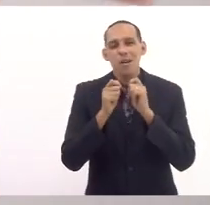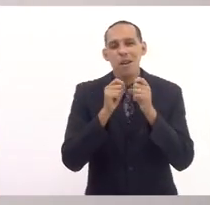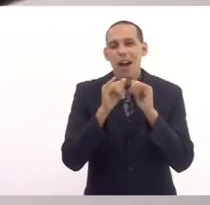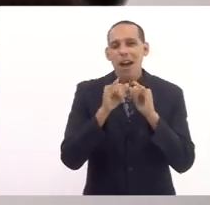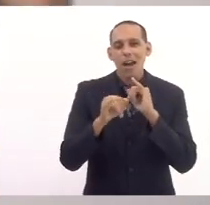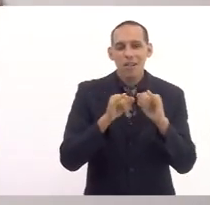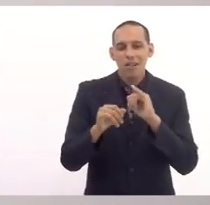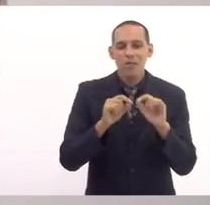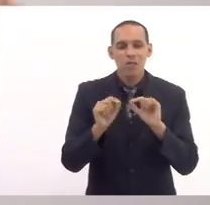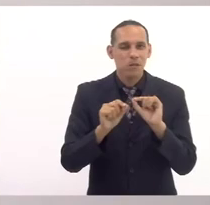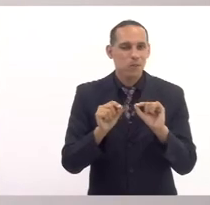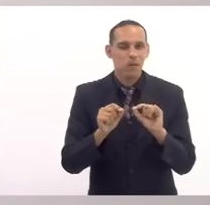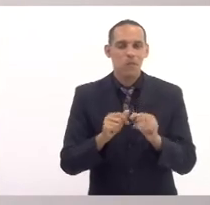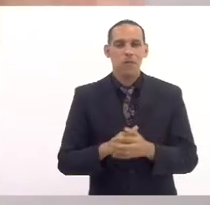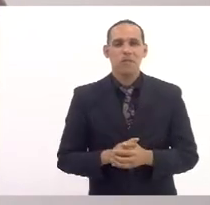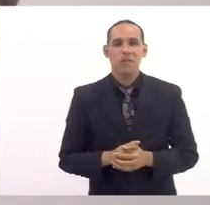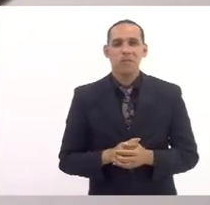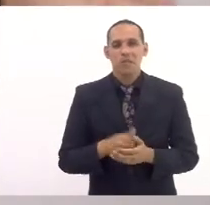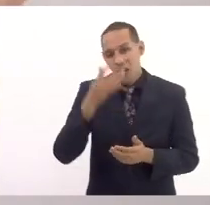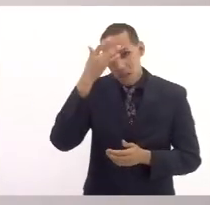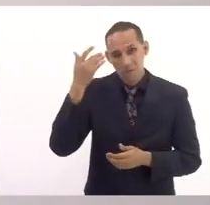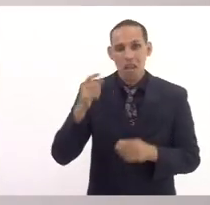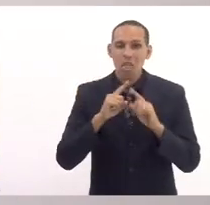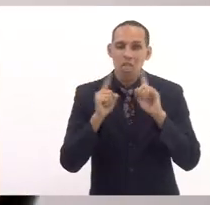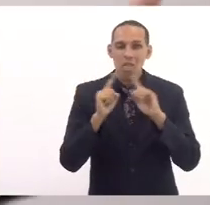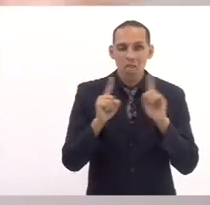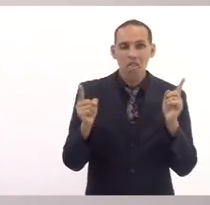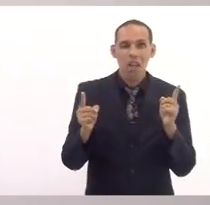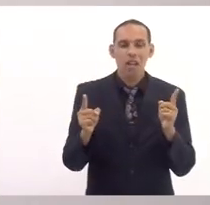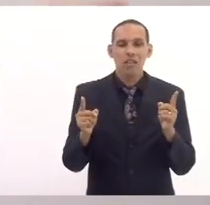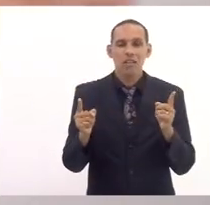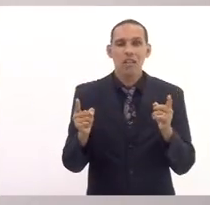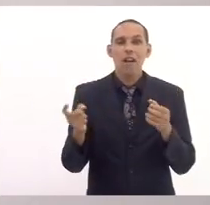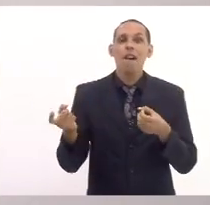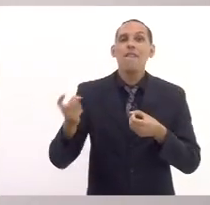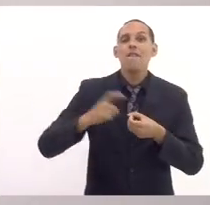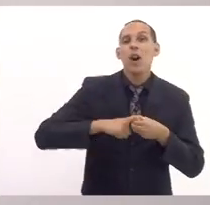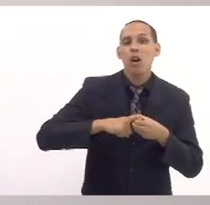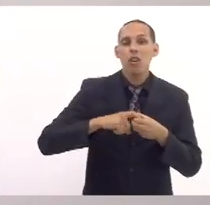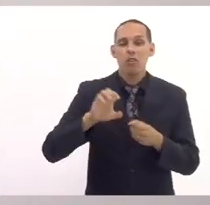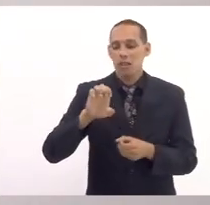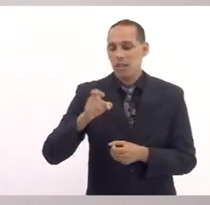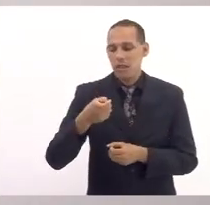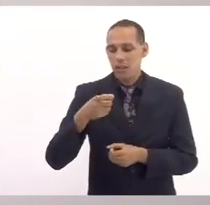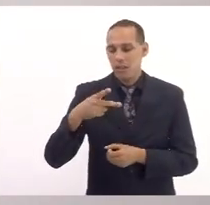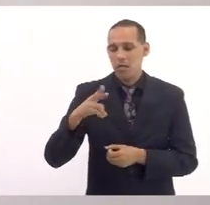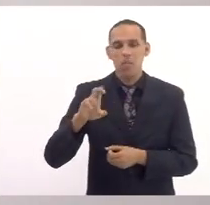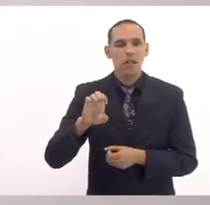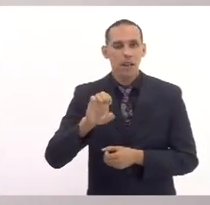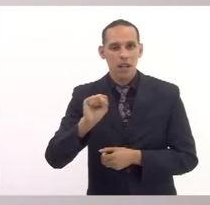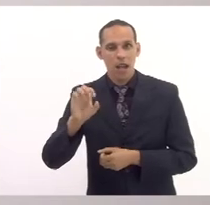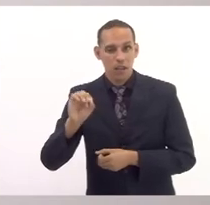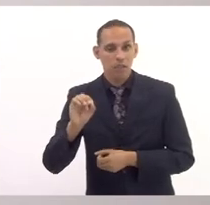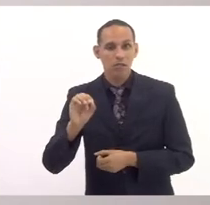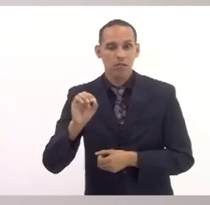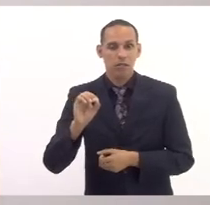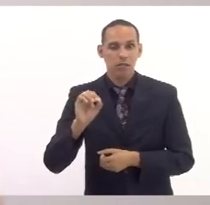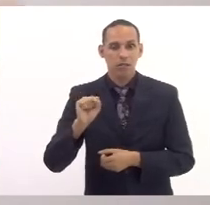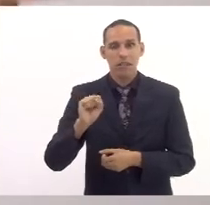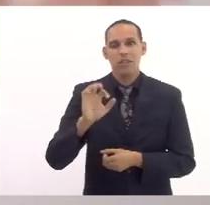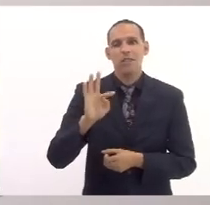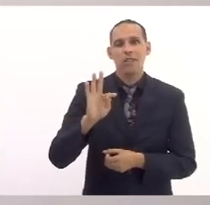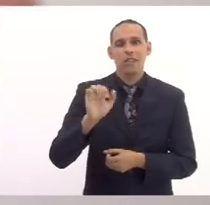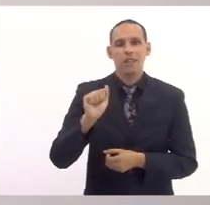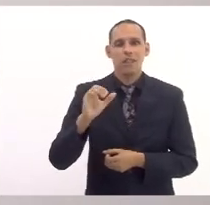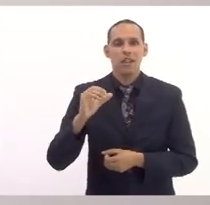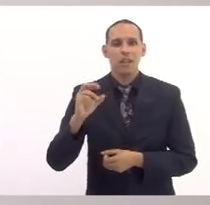cobertura sobre as matérias dos usuários que reclamam, é a volta do trem expresso. O trem de Santa Cruz expresso tinha